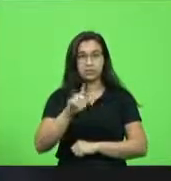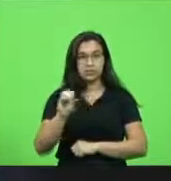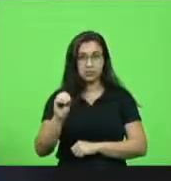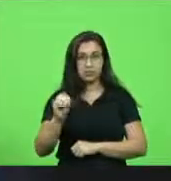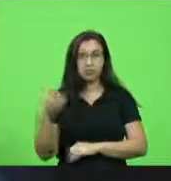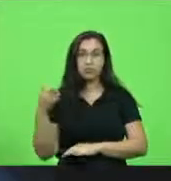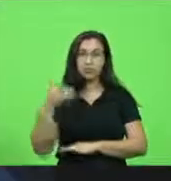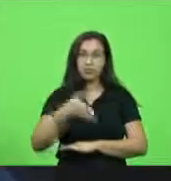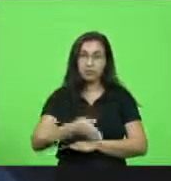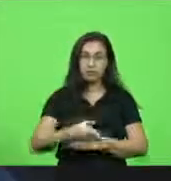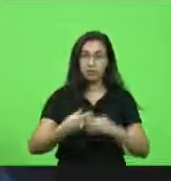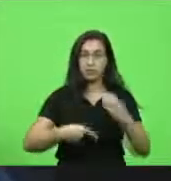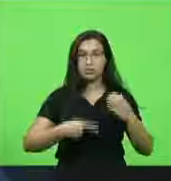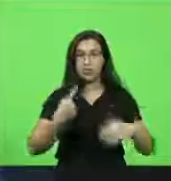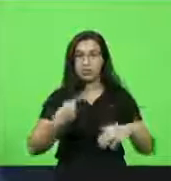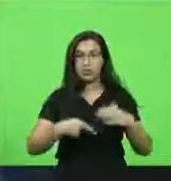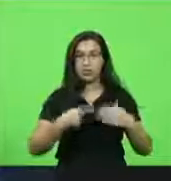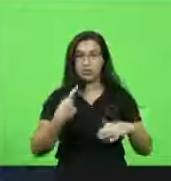comissão